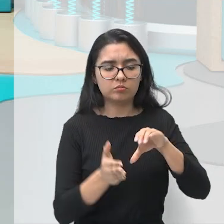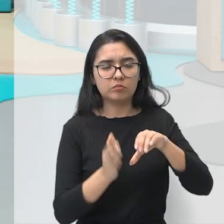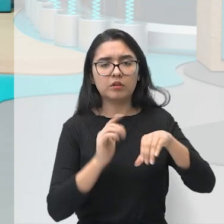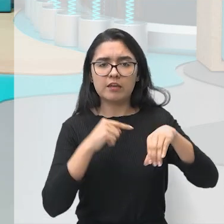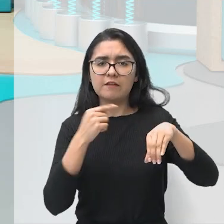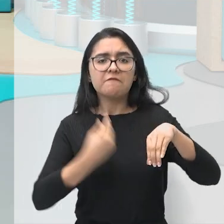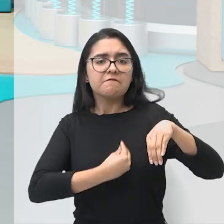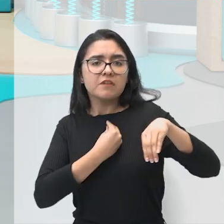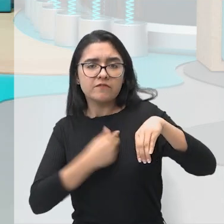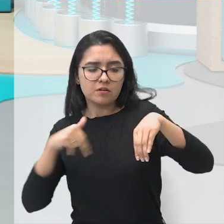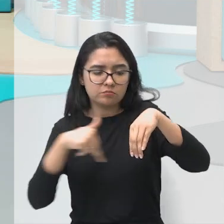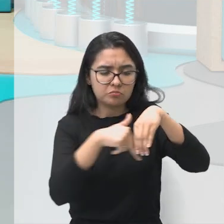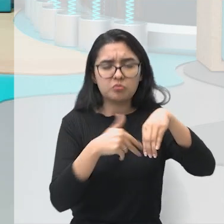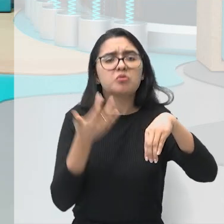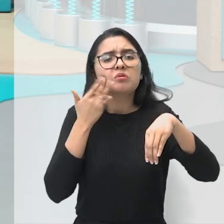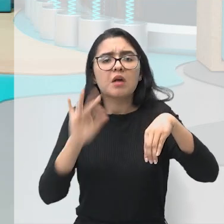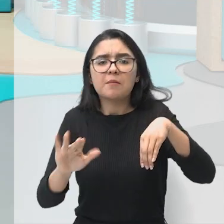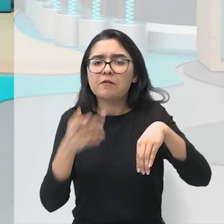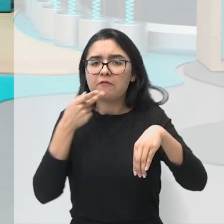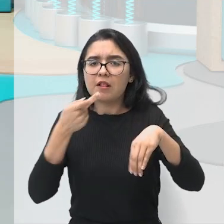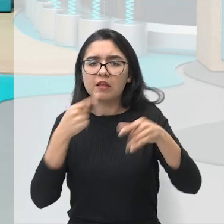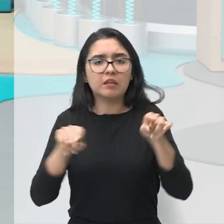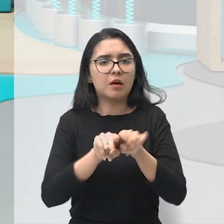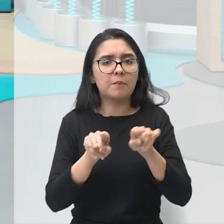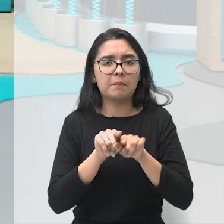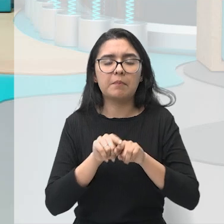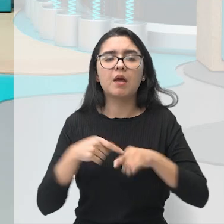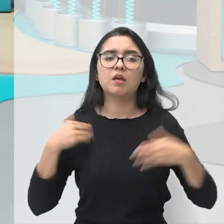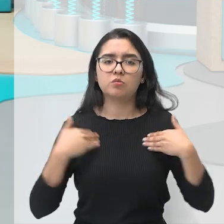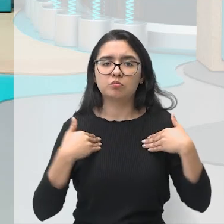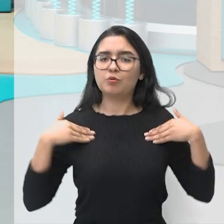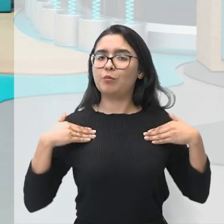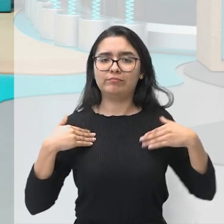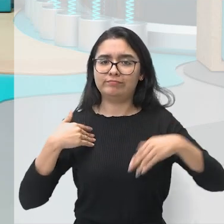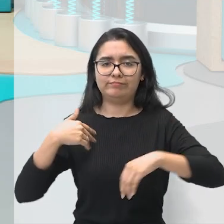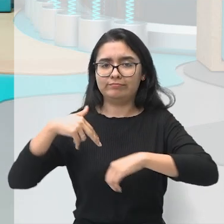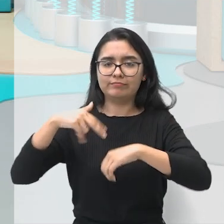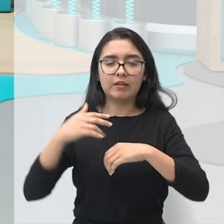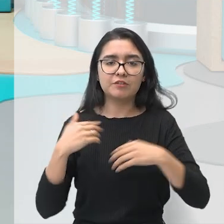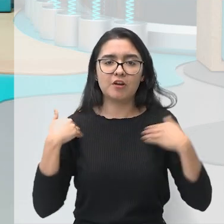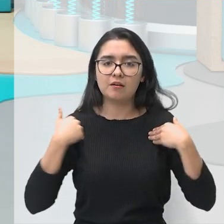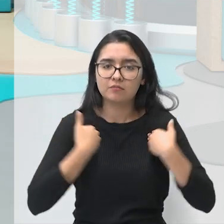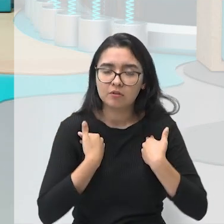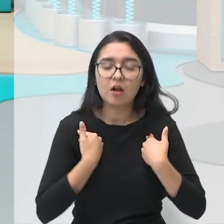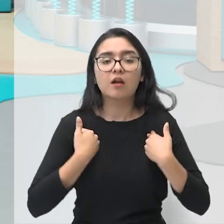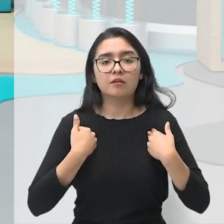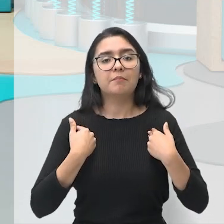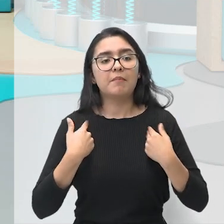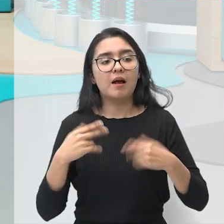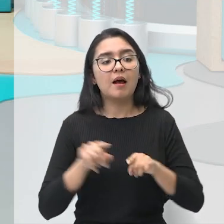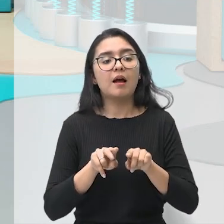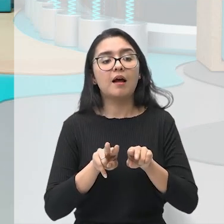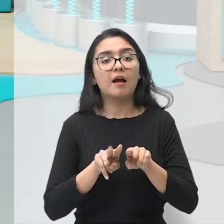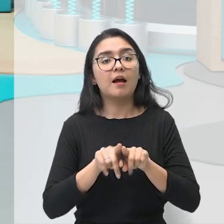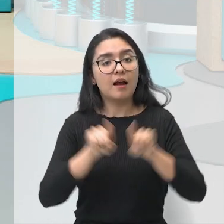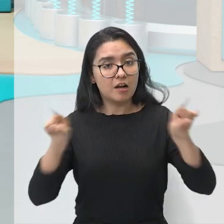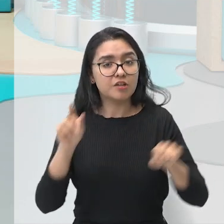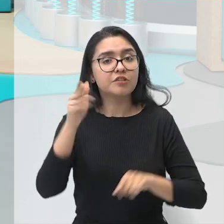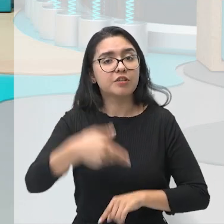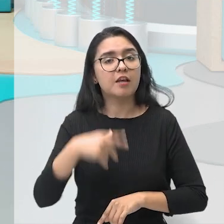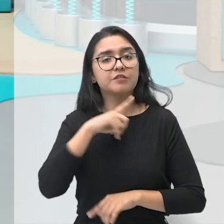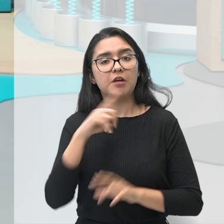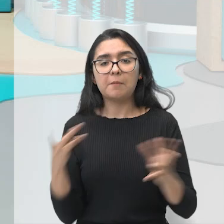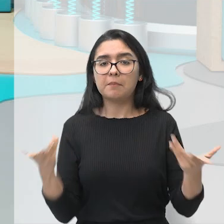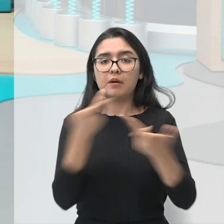sabiam nem falar e nem andar na postura ereta como nós andamos hoje, mas já faziam uso dessas habilidades, do lançar,